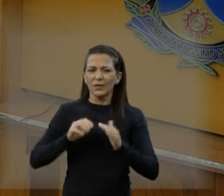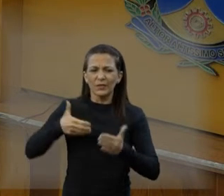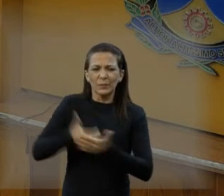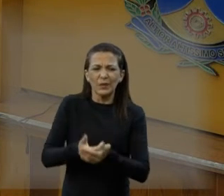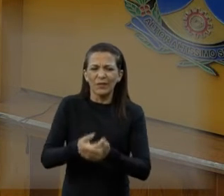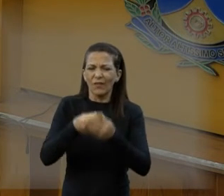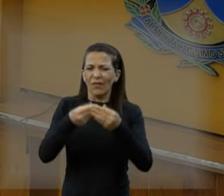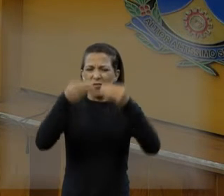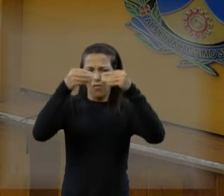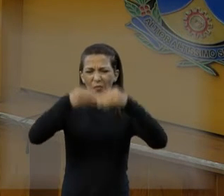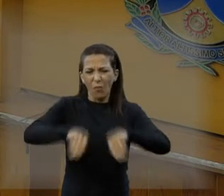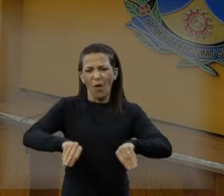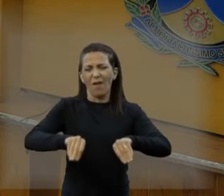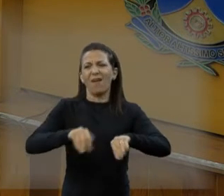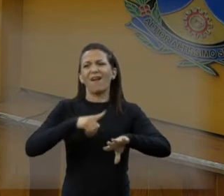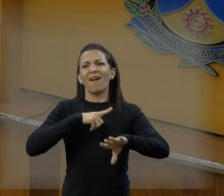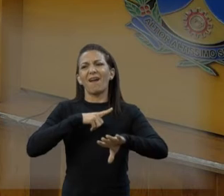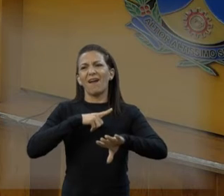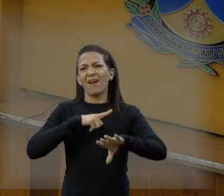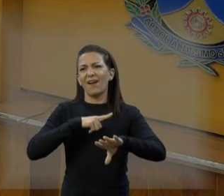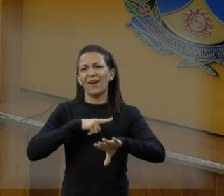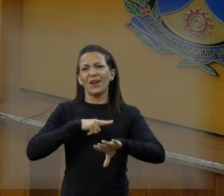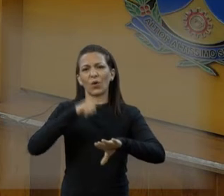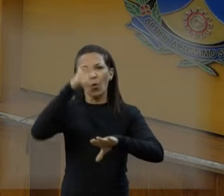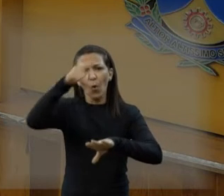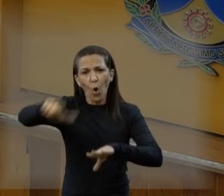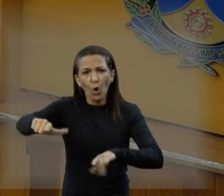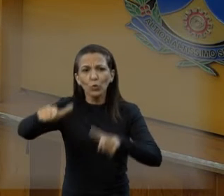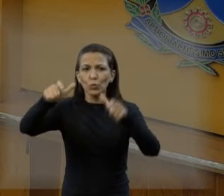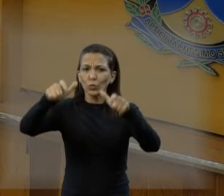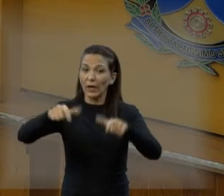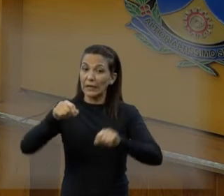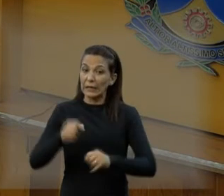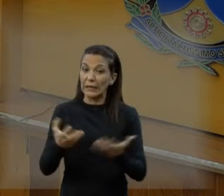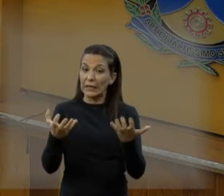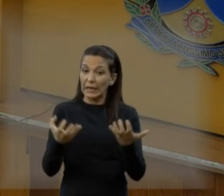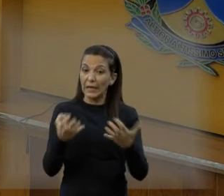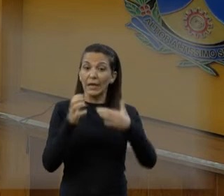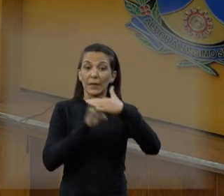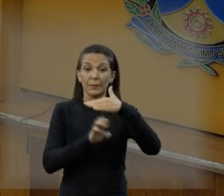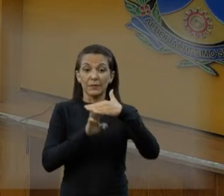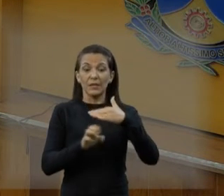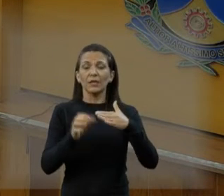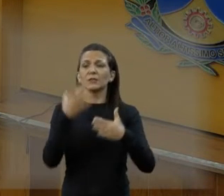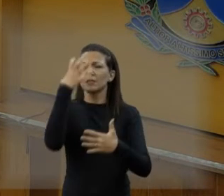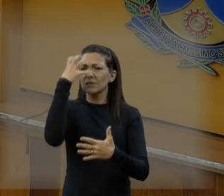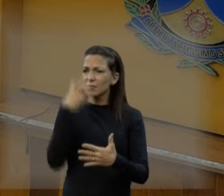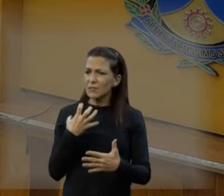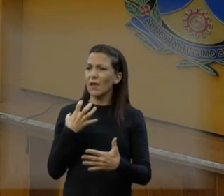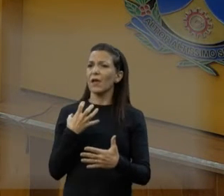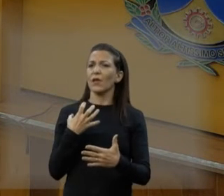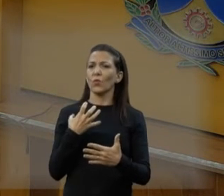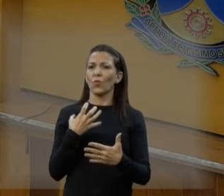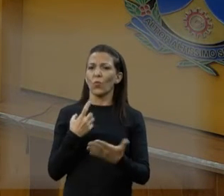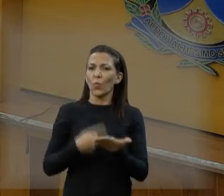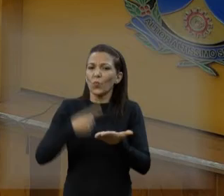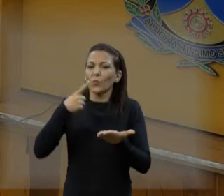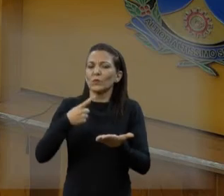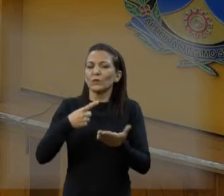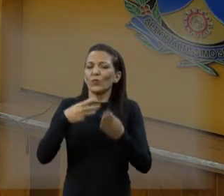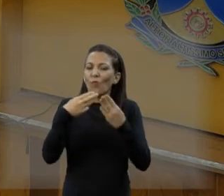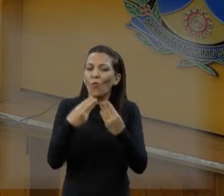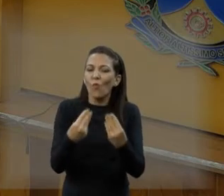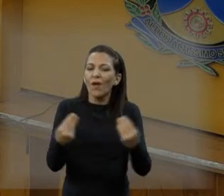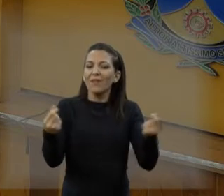que vai fazer em outras local aqui não queremos empresários sérios que ele faça com qualidade